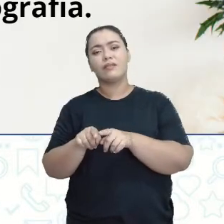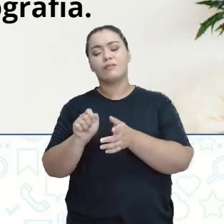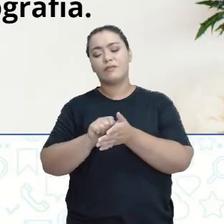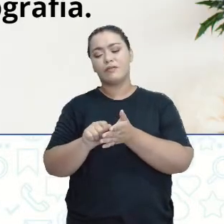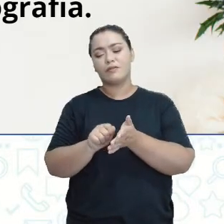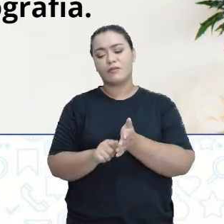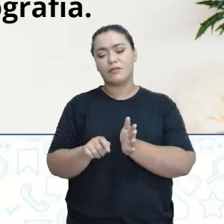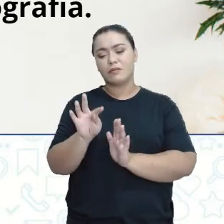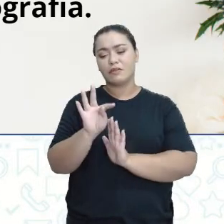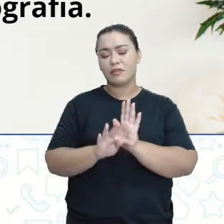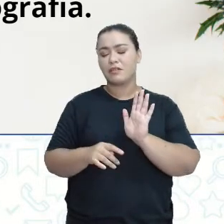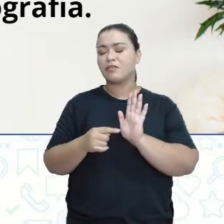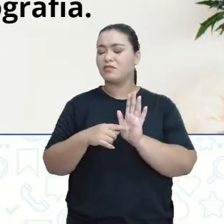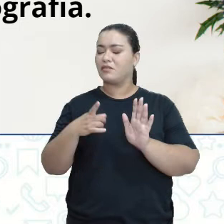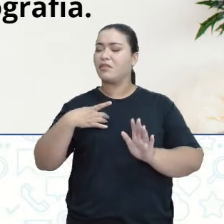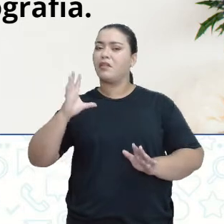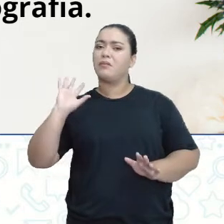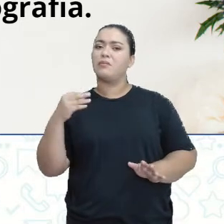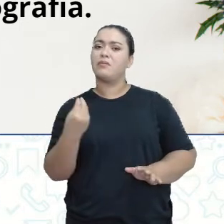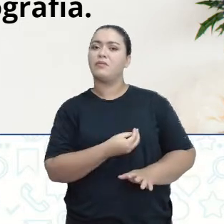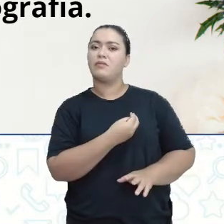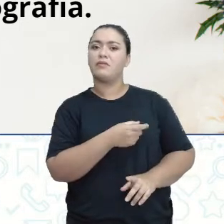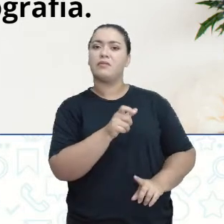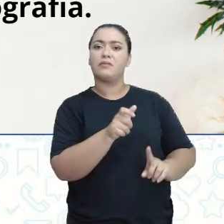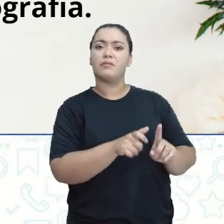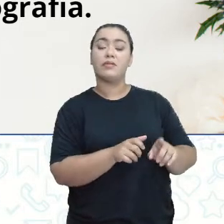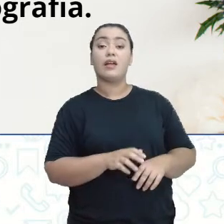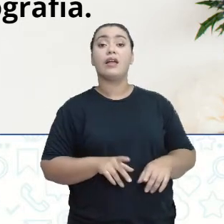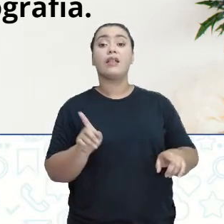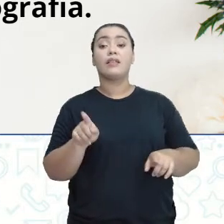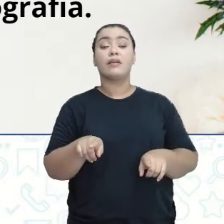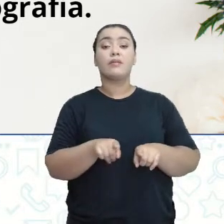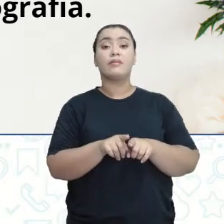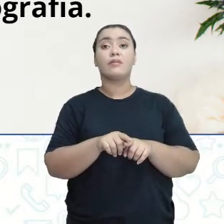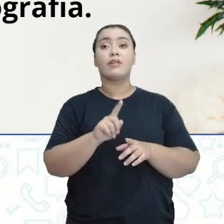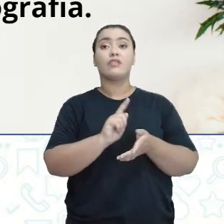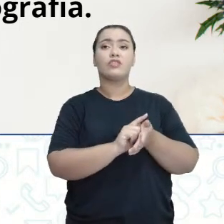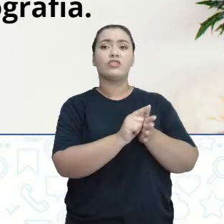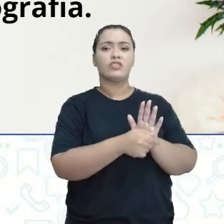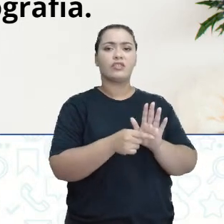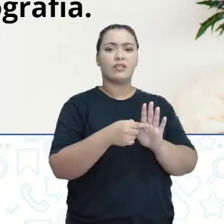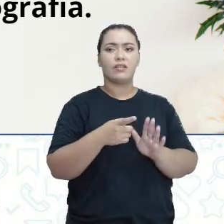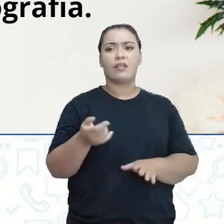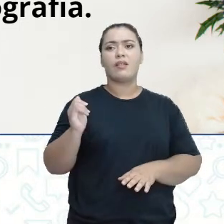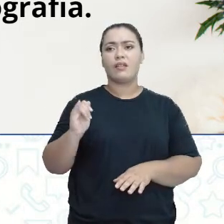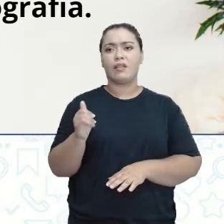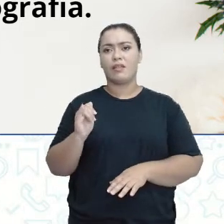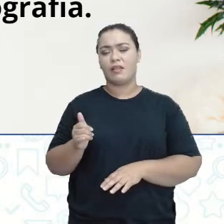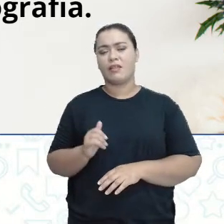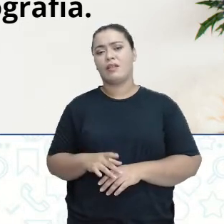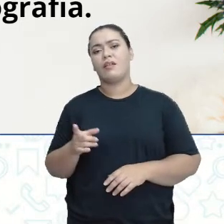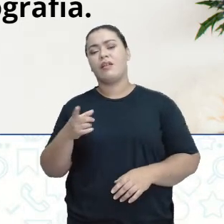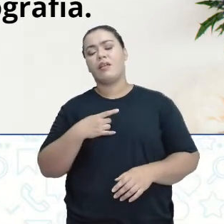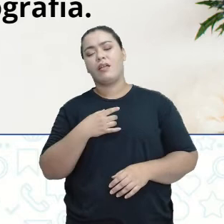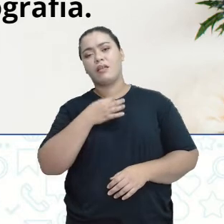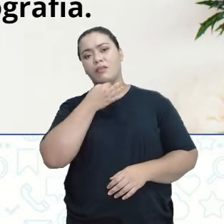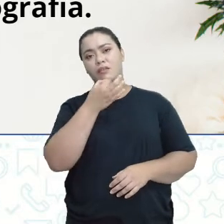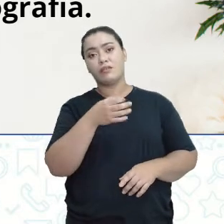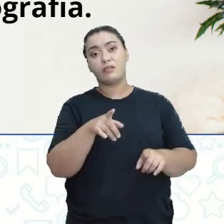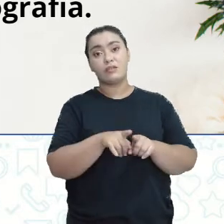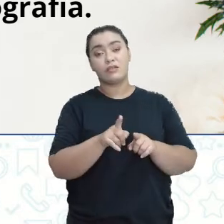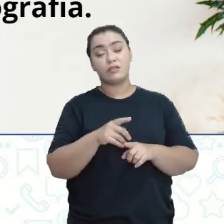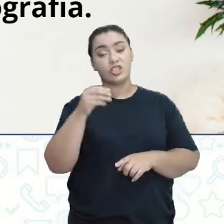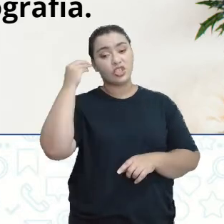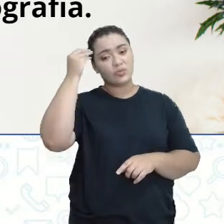texto biográfico. E é um gênero da ordem do relatar, cujo domínio social é o da representação pelo discurso das